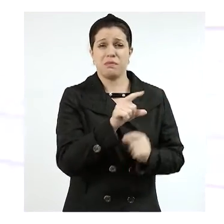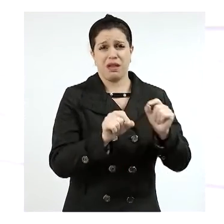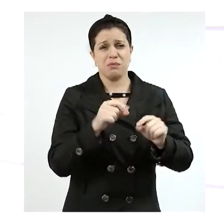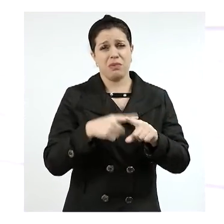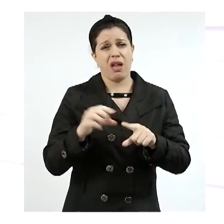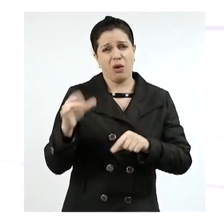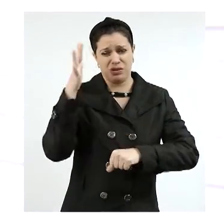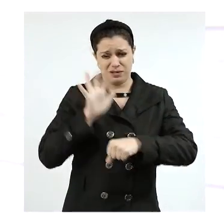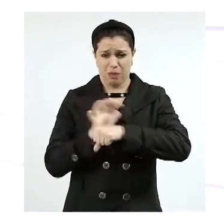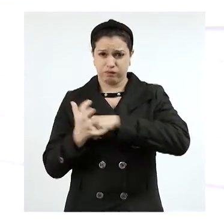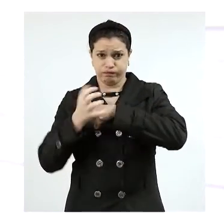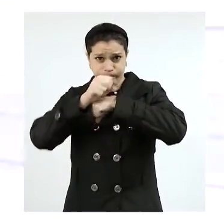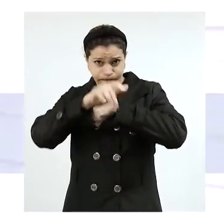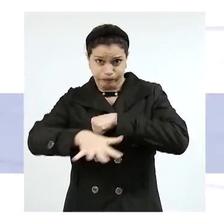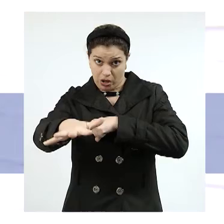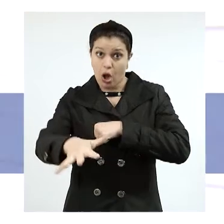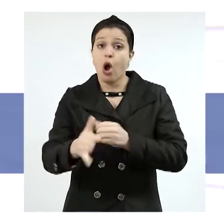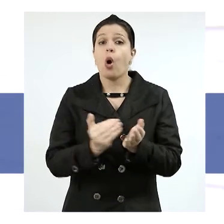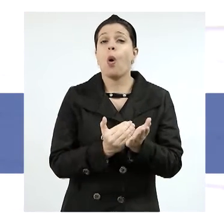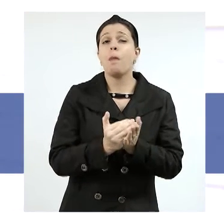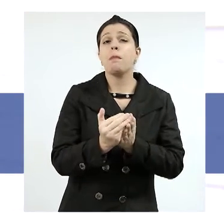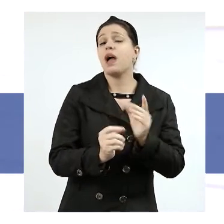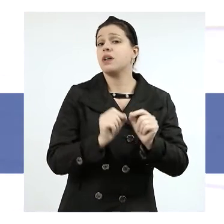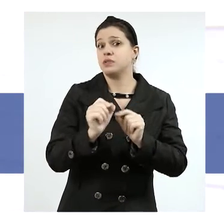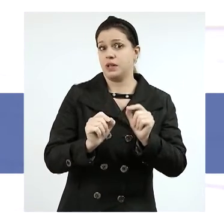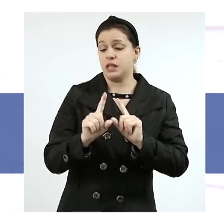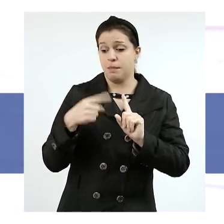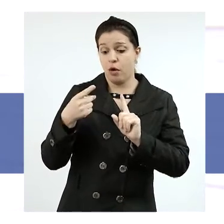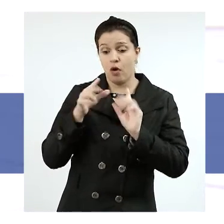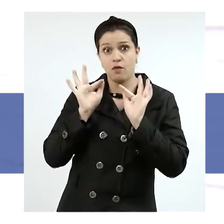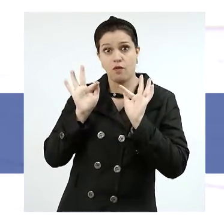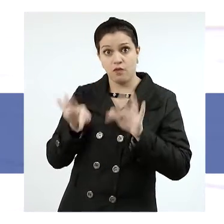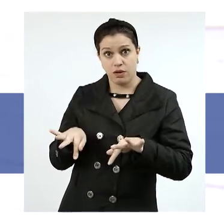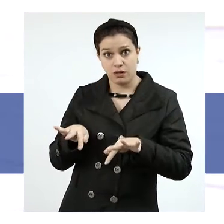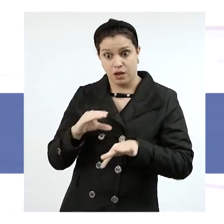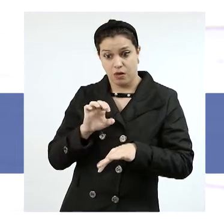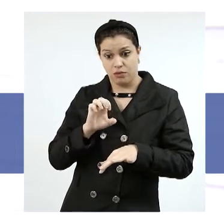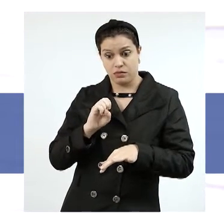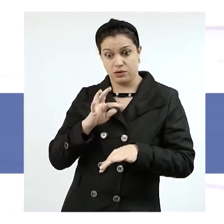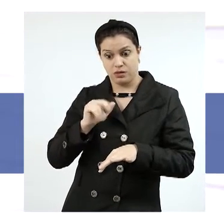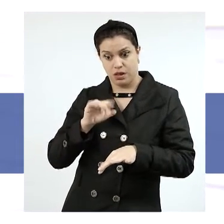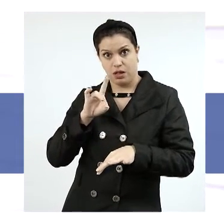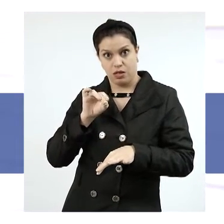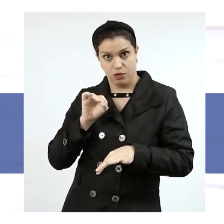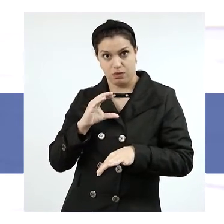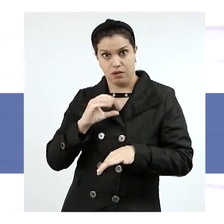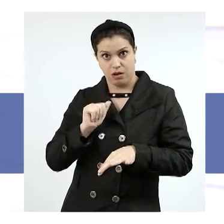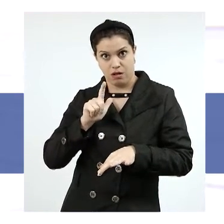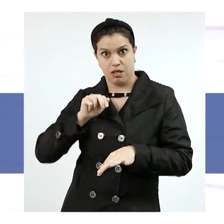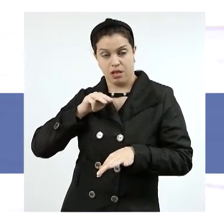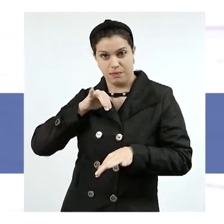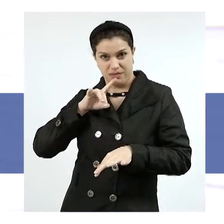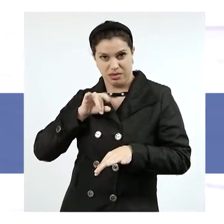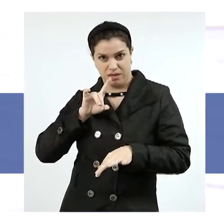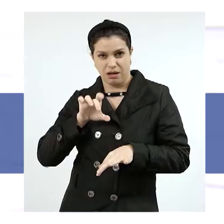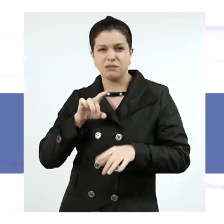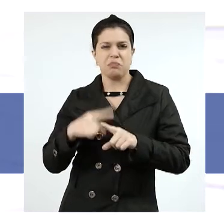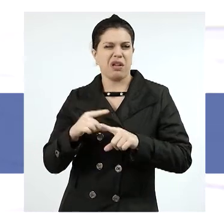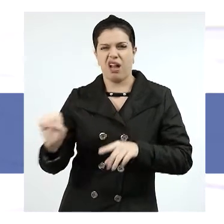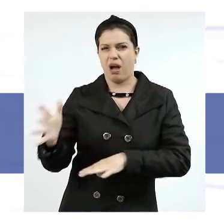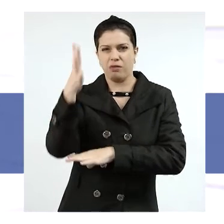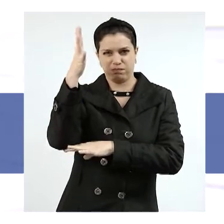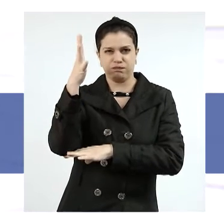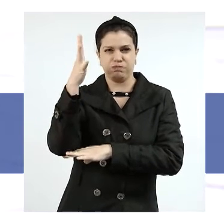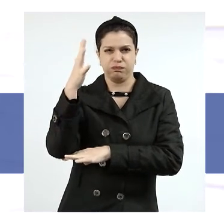coronavírus comecem a contar a partir do término do estado de calamidade pública em Mato Grosso do Sul,